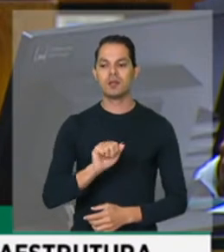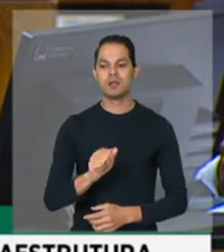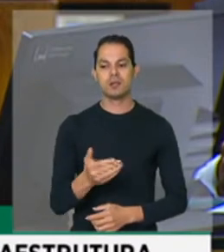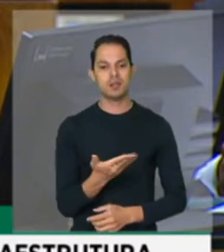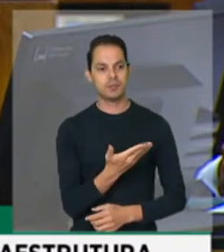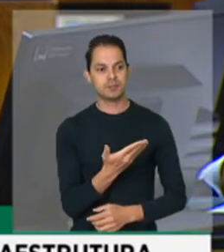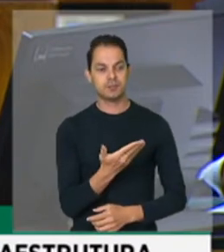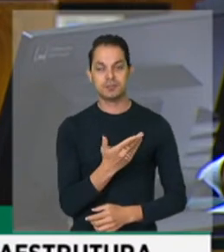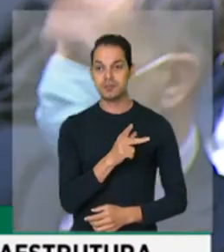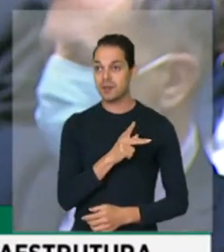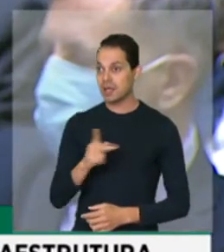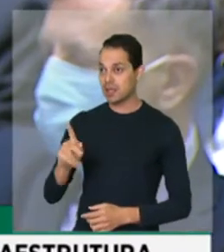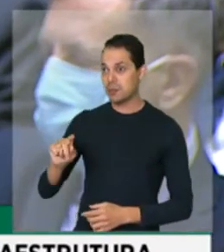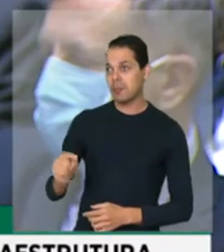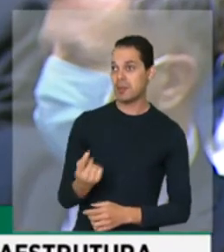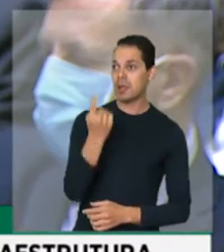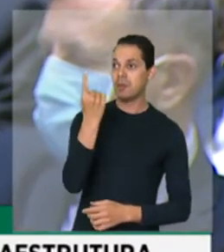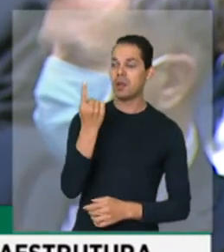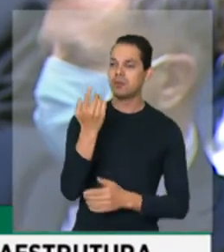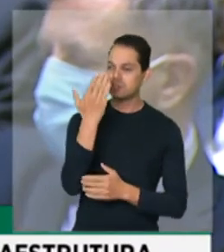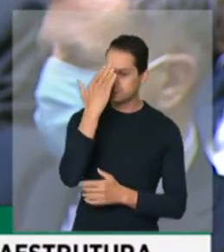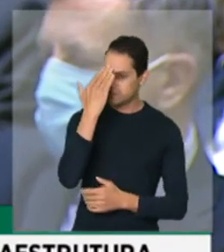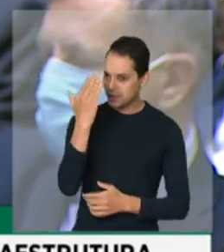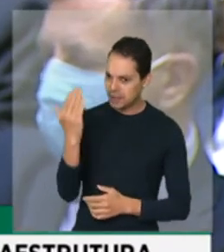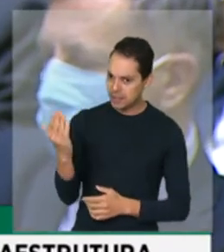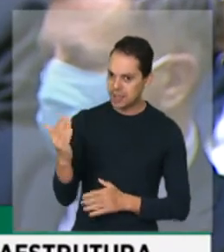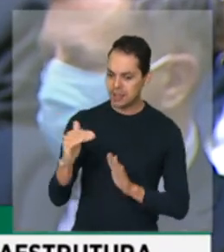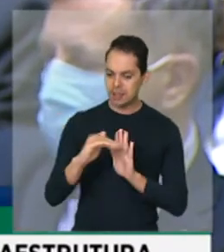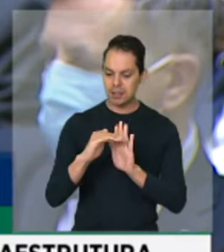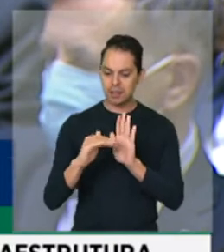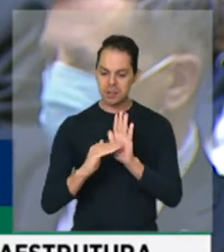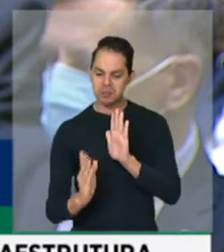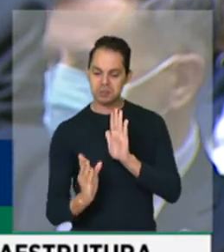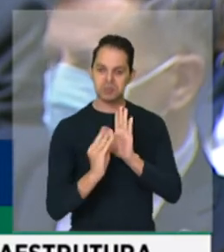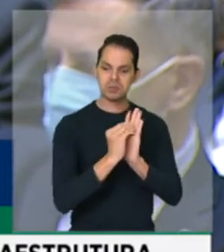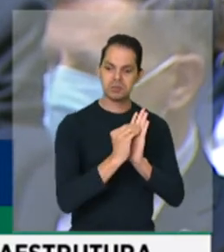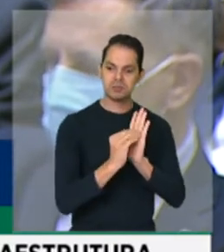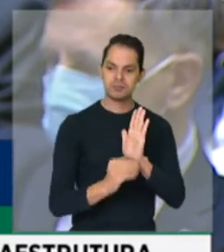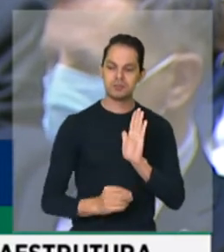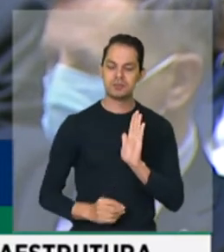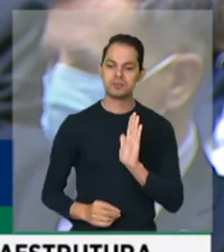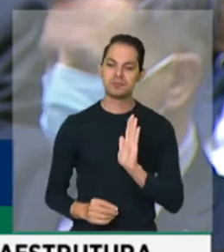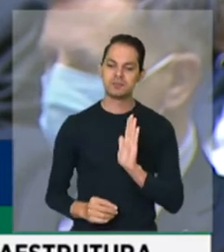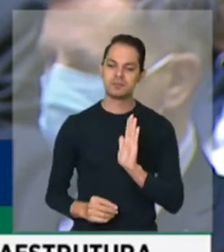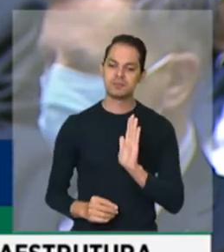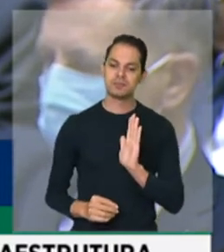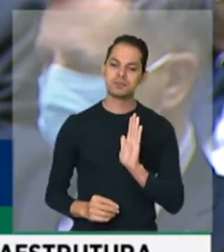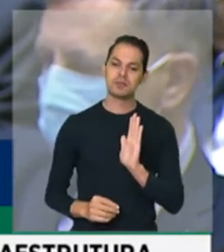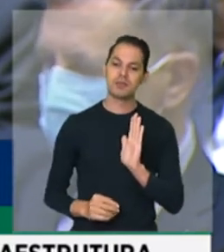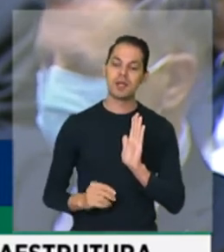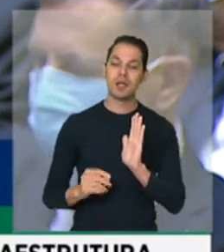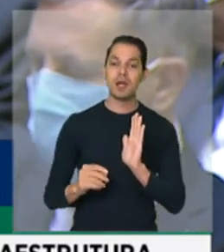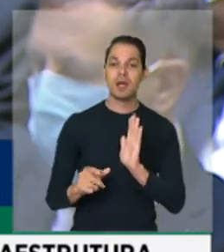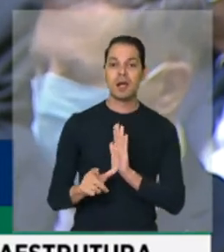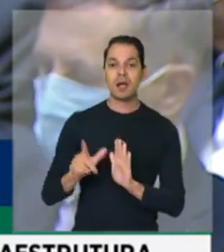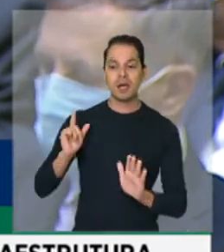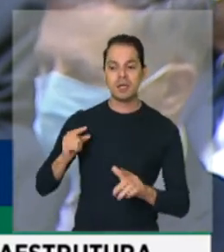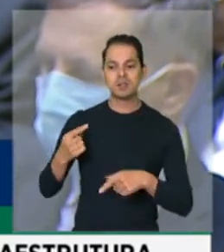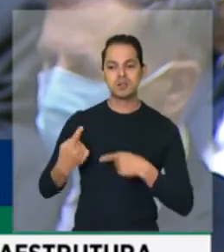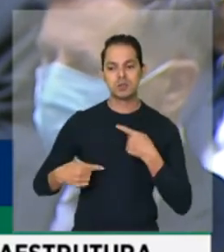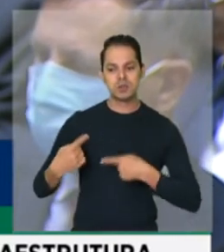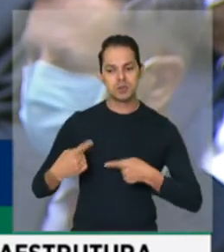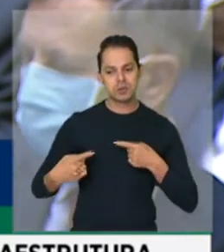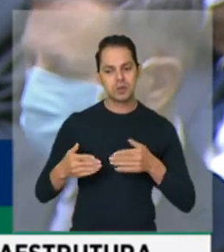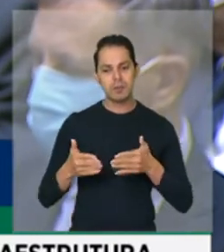Primeiro, presidente, agradecê-lo por ter pautado essa matéria. Nós tivemos uma discussão, um pedido